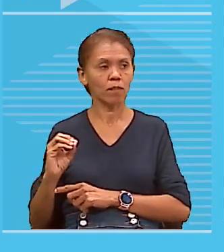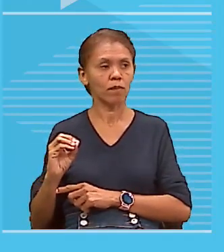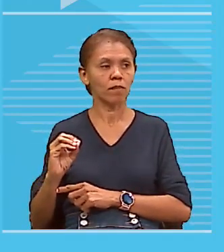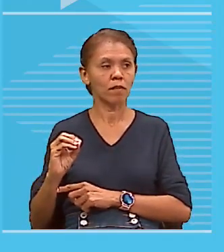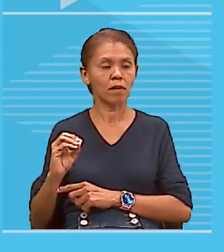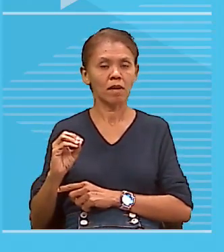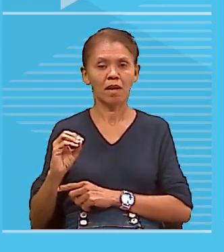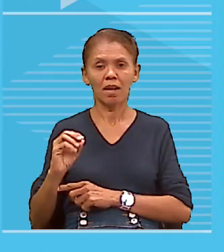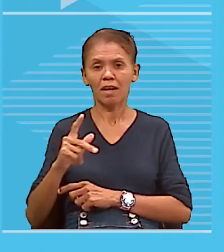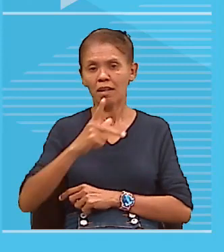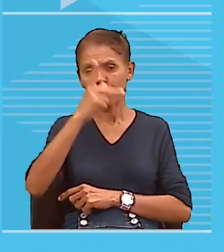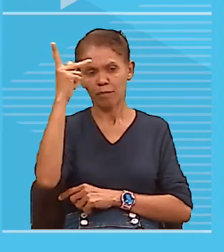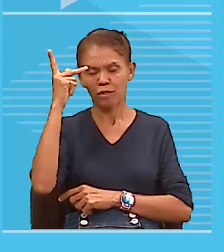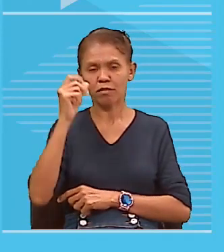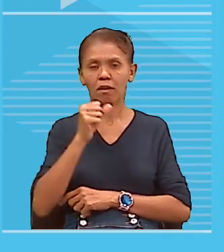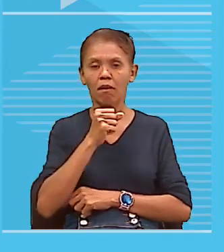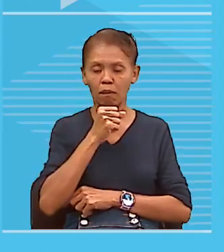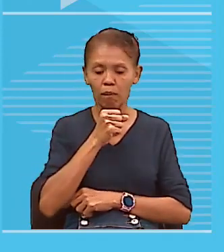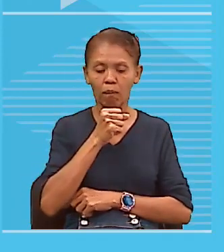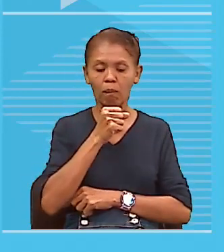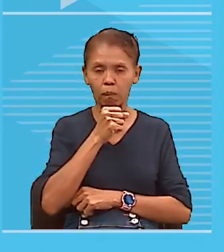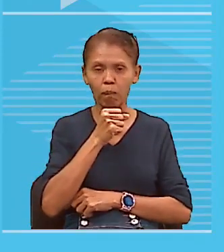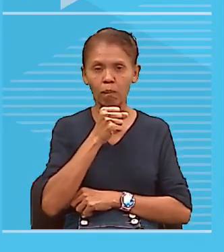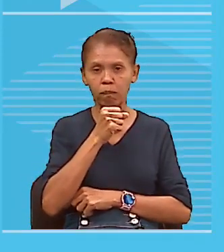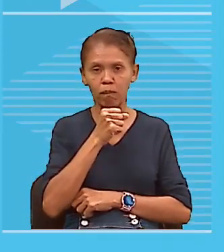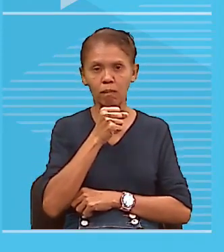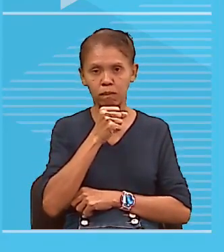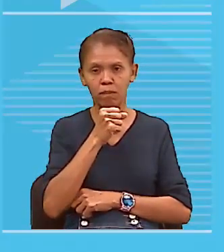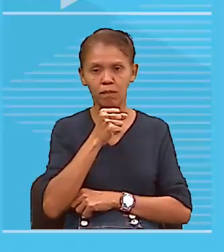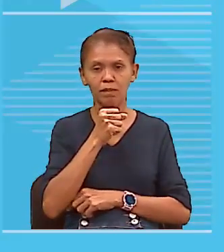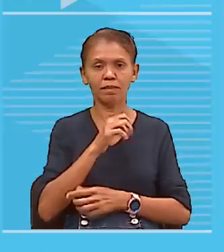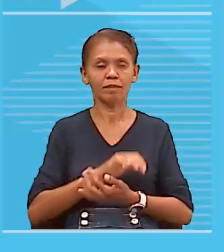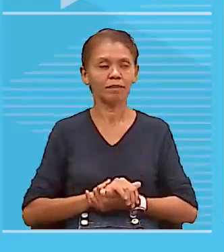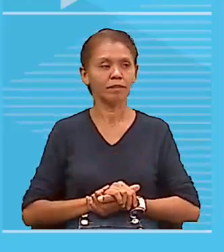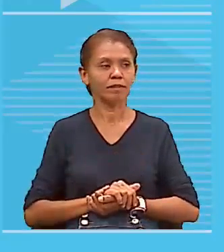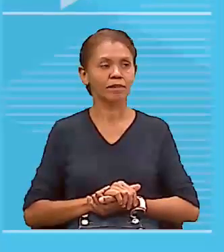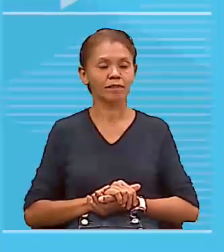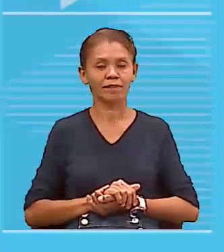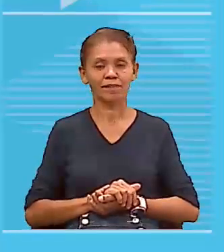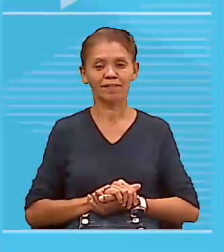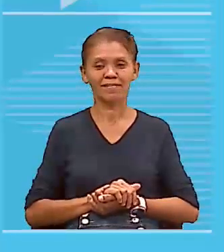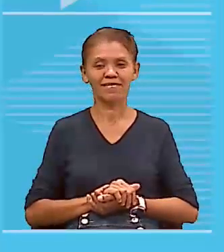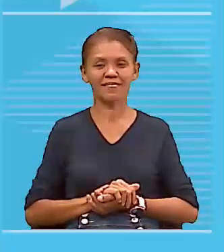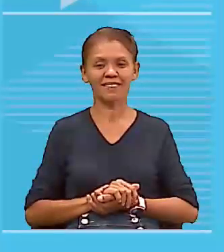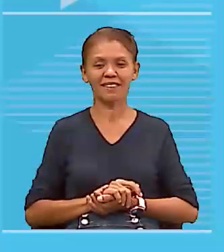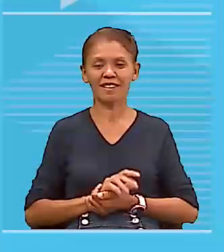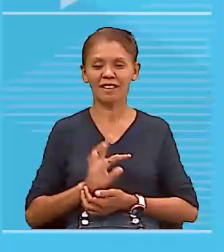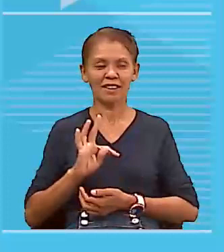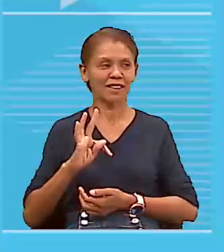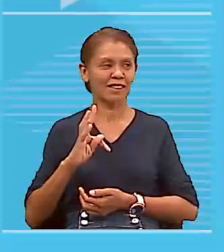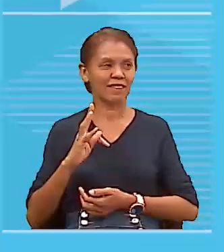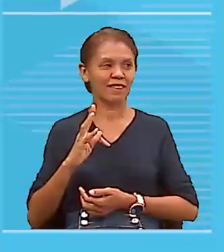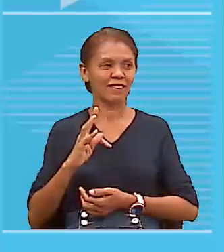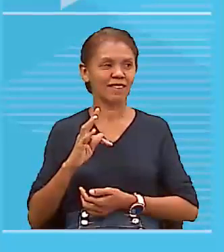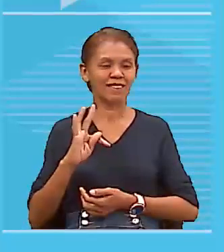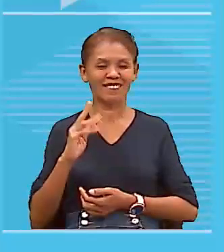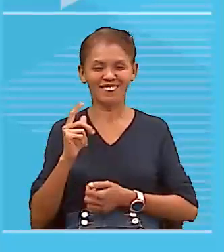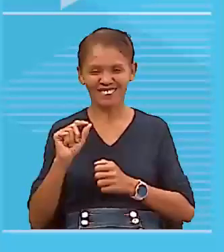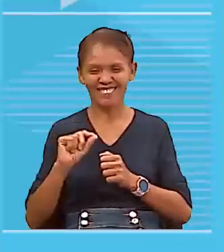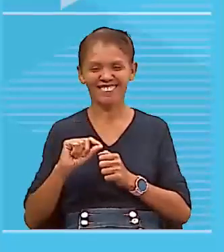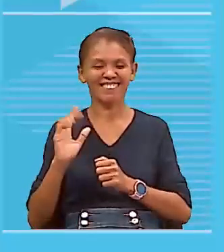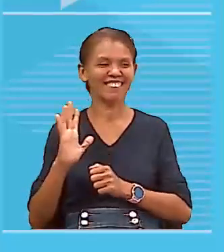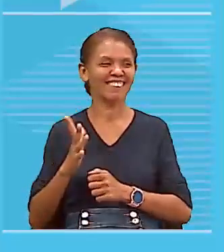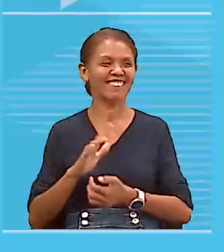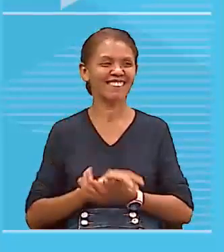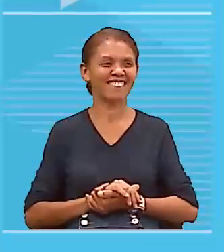aquela tossezinha mais gorda, aquelas quebradinhas que a gente dá. Quem nunca também, né, deu uma quebrada assim, o pessoal fala assim: "Eita,